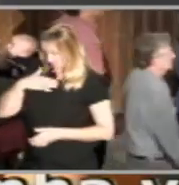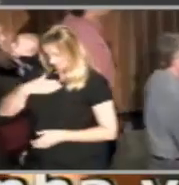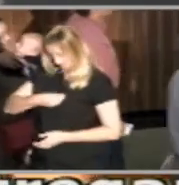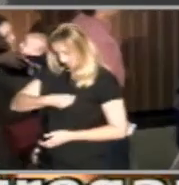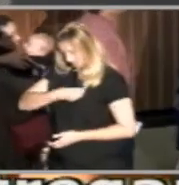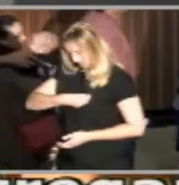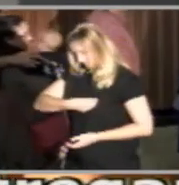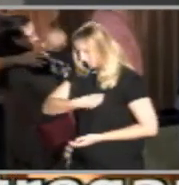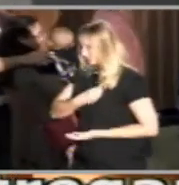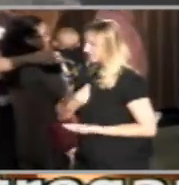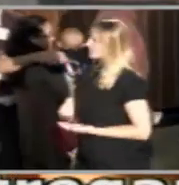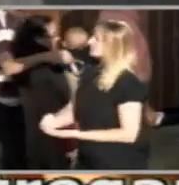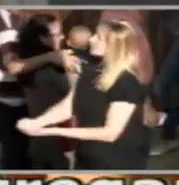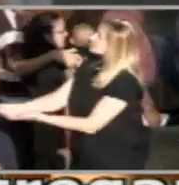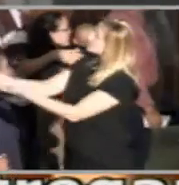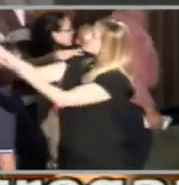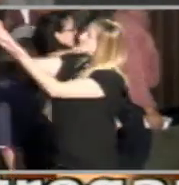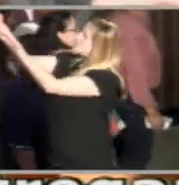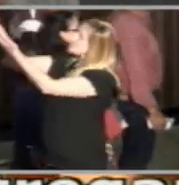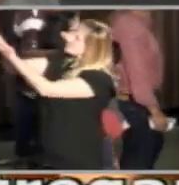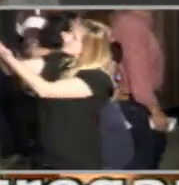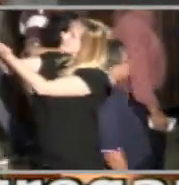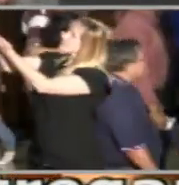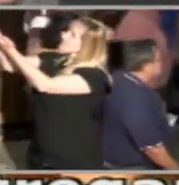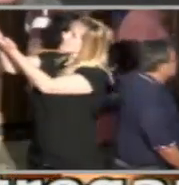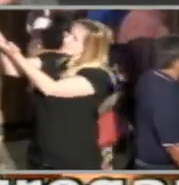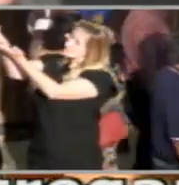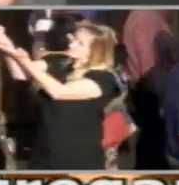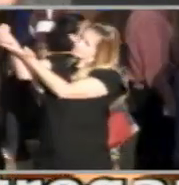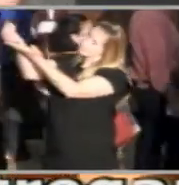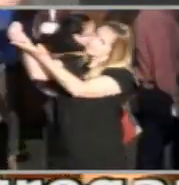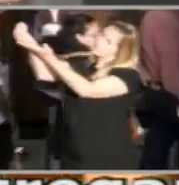Minha vida a te